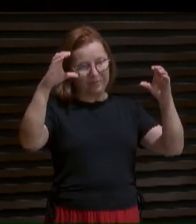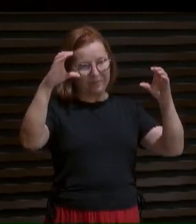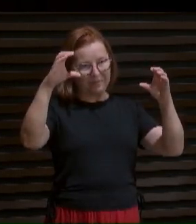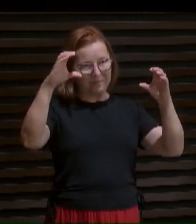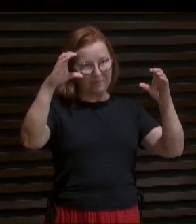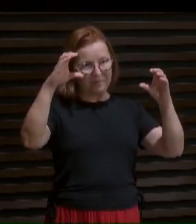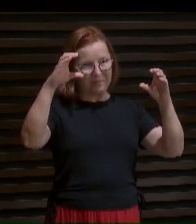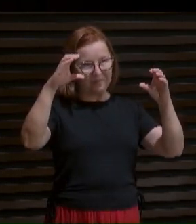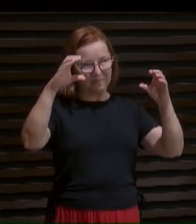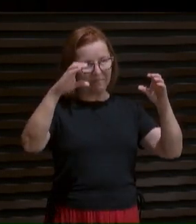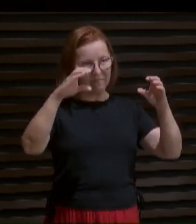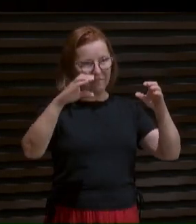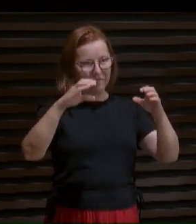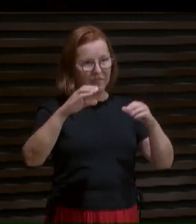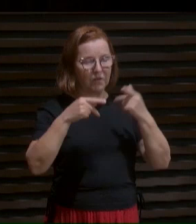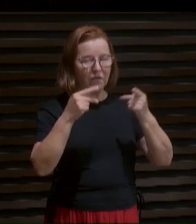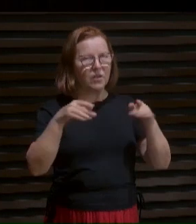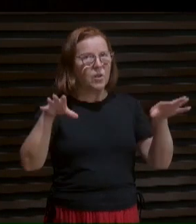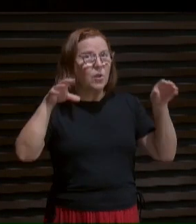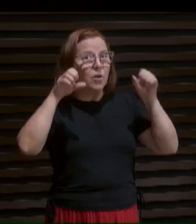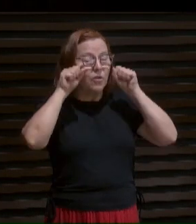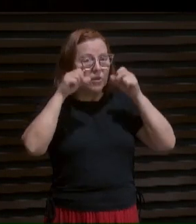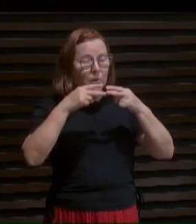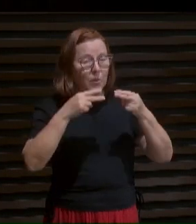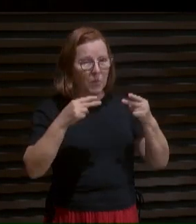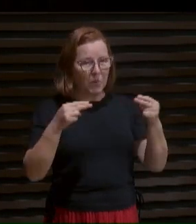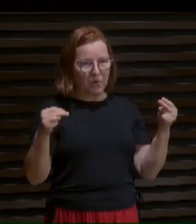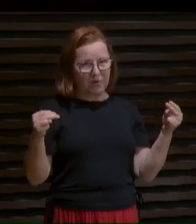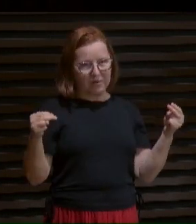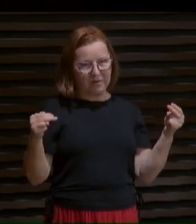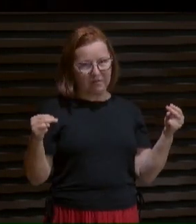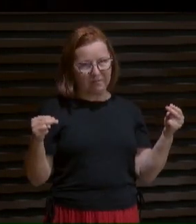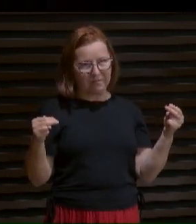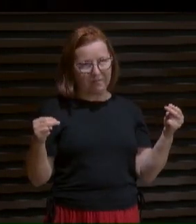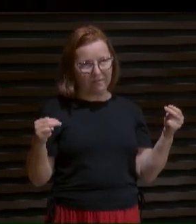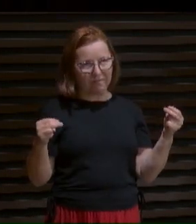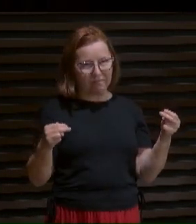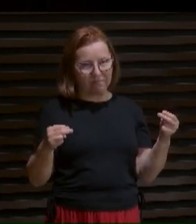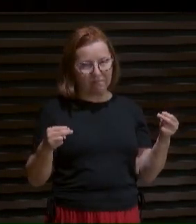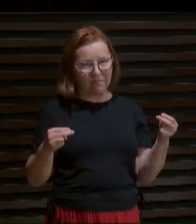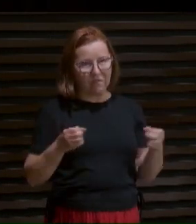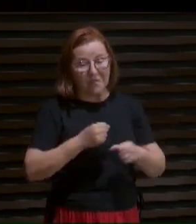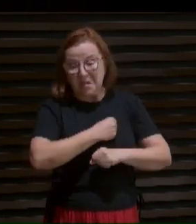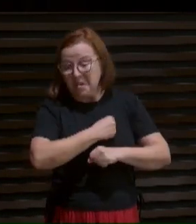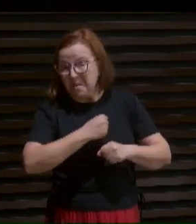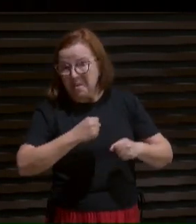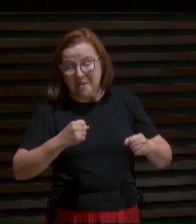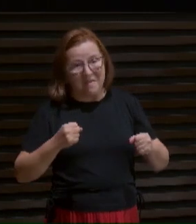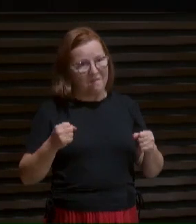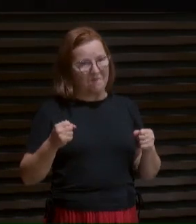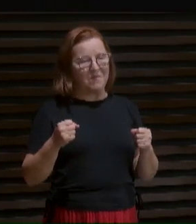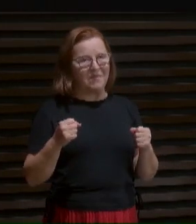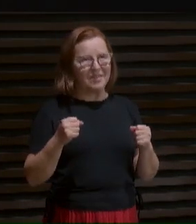e ele disse que ouviu coisas que são inefáveis. Como é que ele diz? Se é